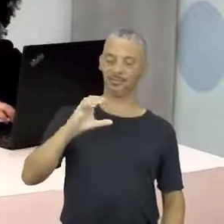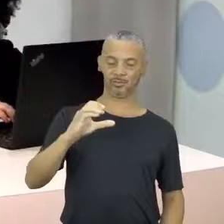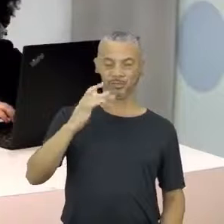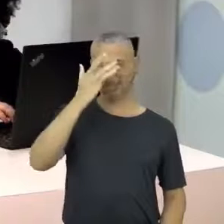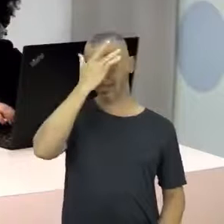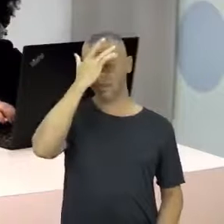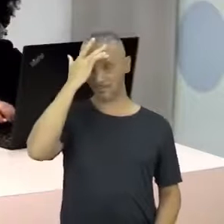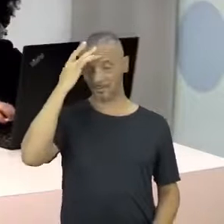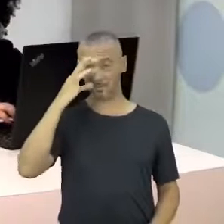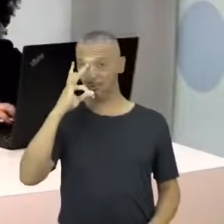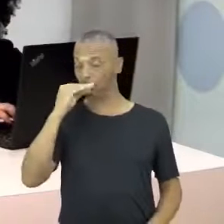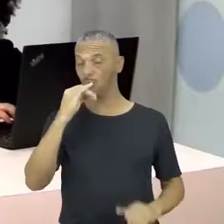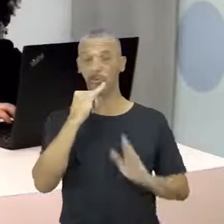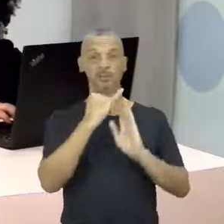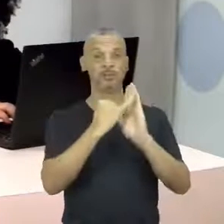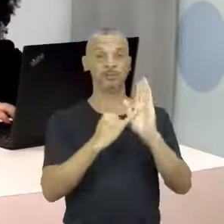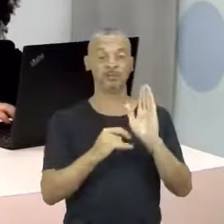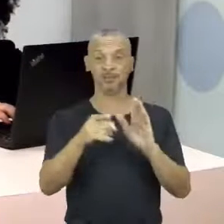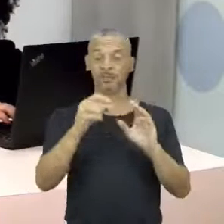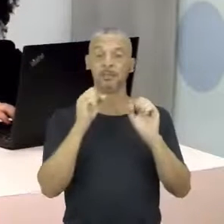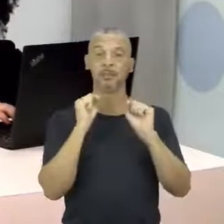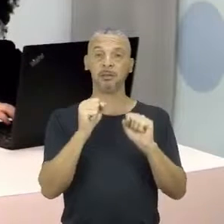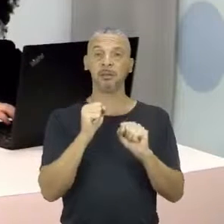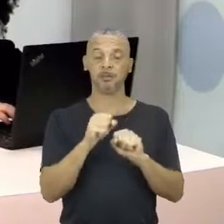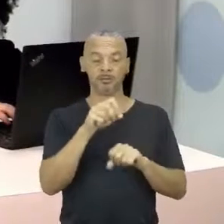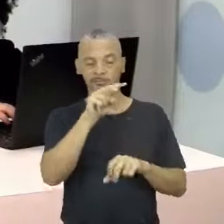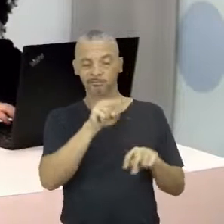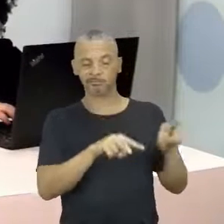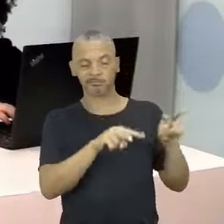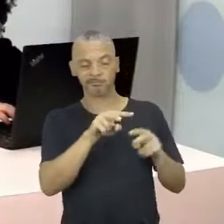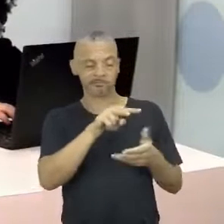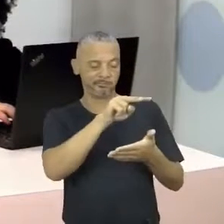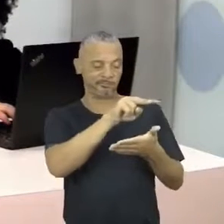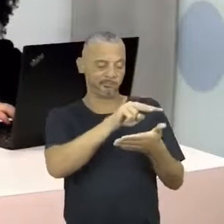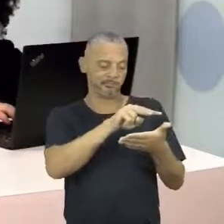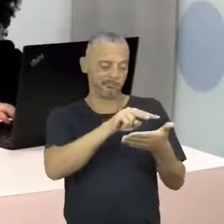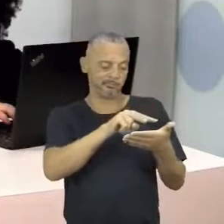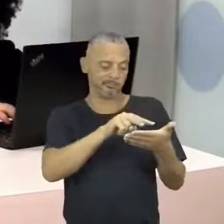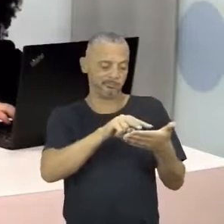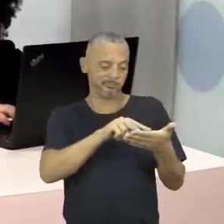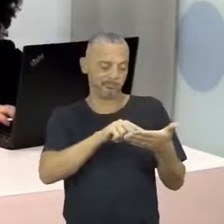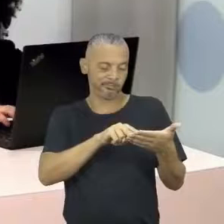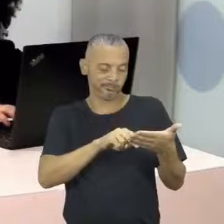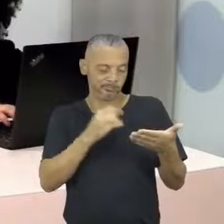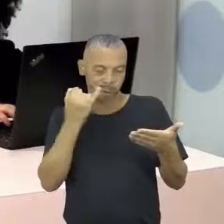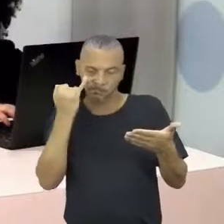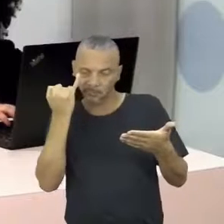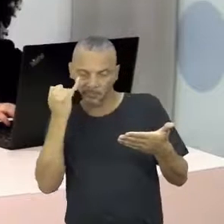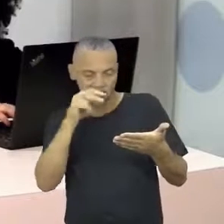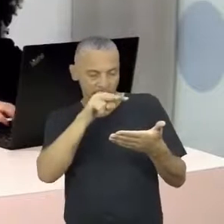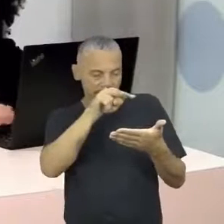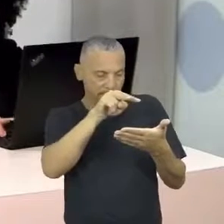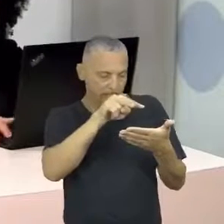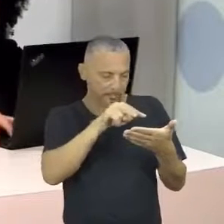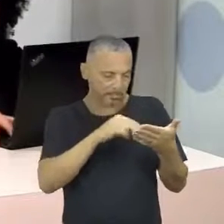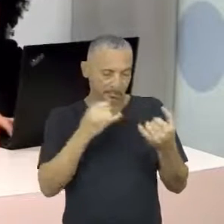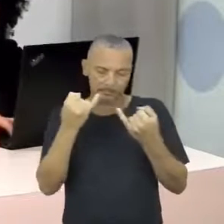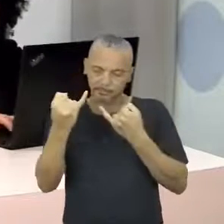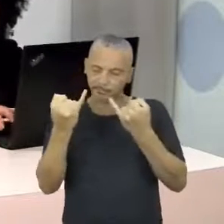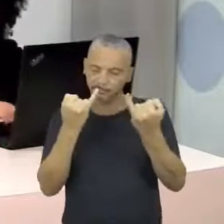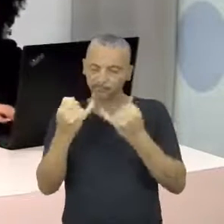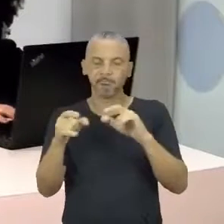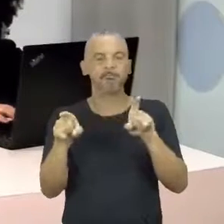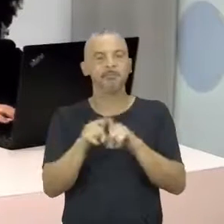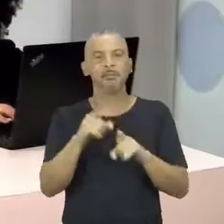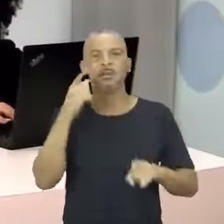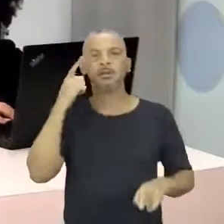inscritos da VUNESP, para que você possa olhar o tutorial, para que você possa percorrer essas informações e aí sim fazer a sua inscrição, tá bom?